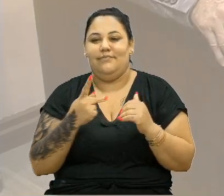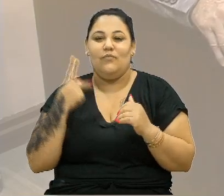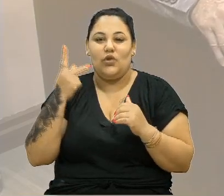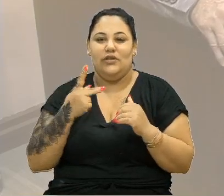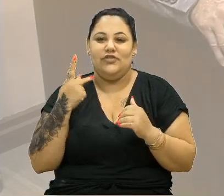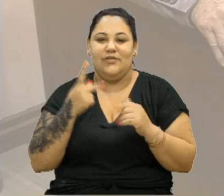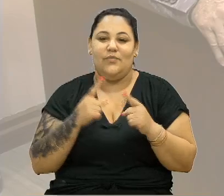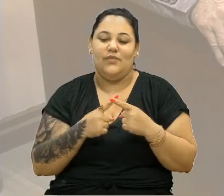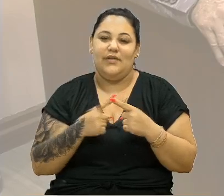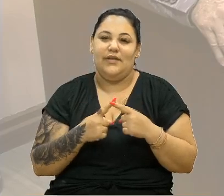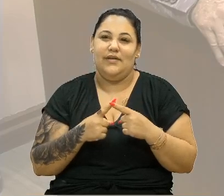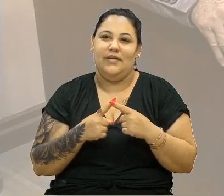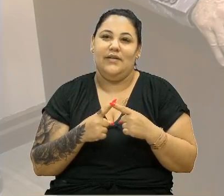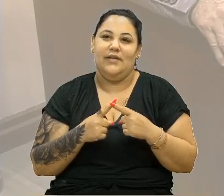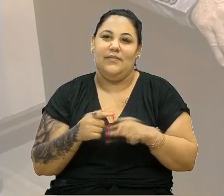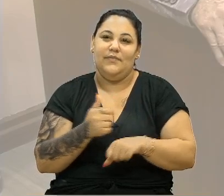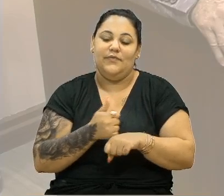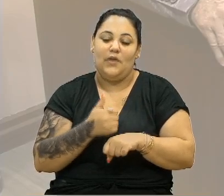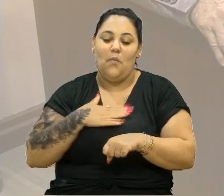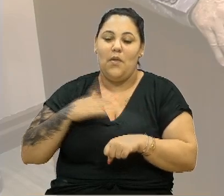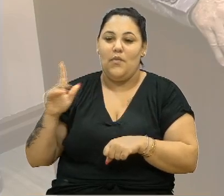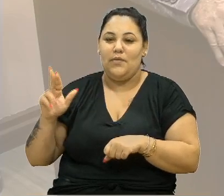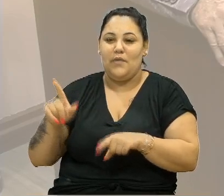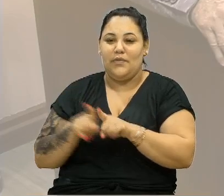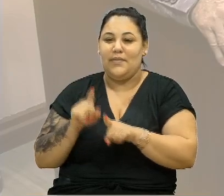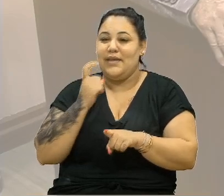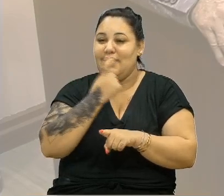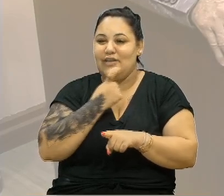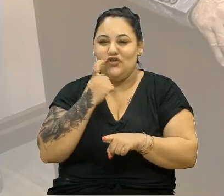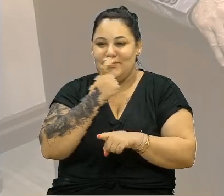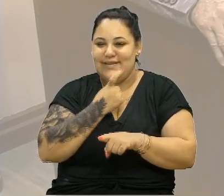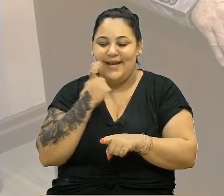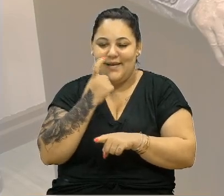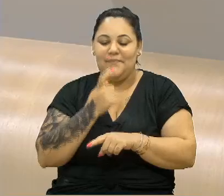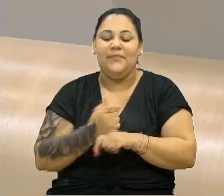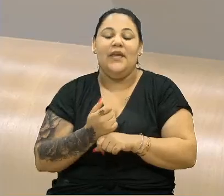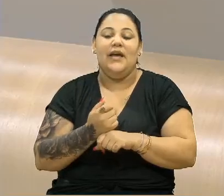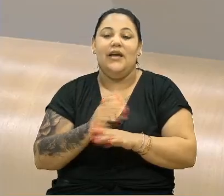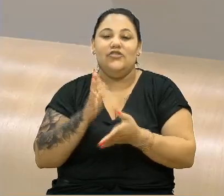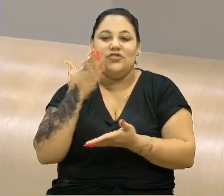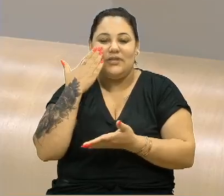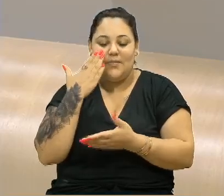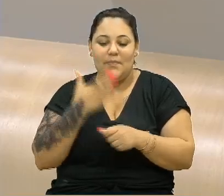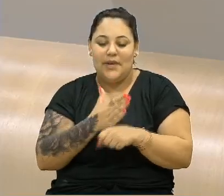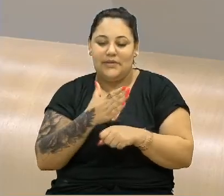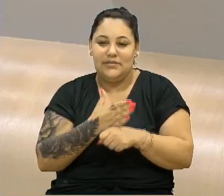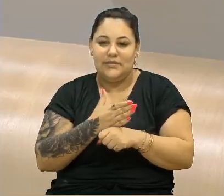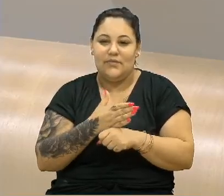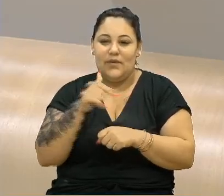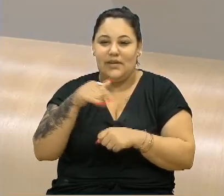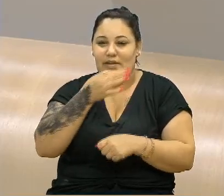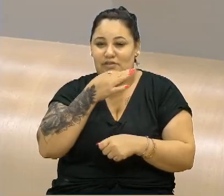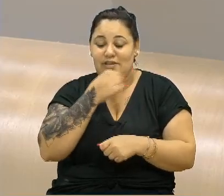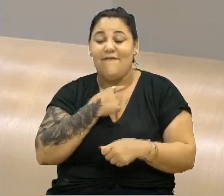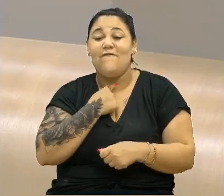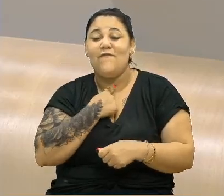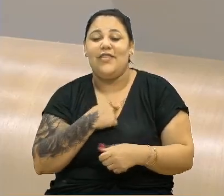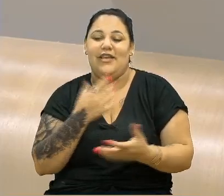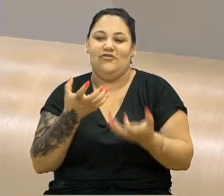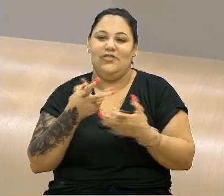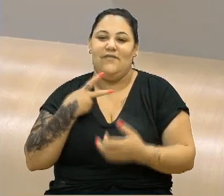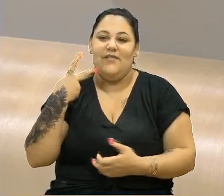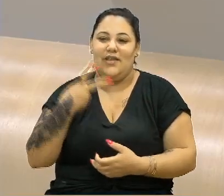sua profissão, meu irmão também é dentista. E a gente sempre soube o seu envolvimento com a política de Caxias do Sul e seu desejo de ser vereador de